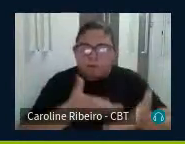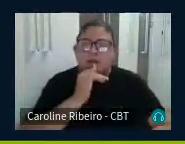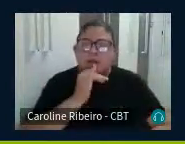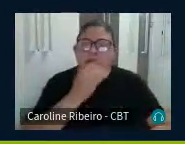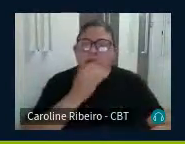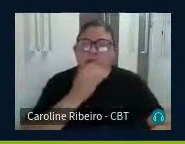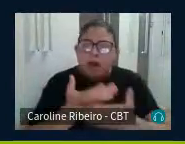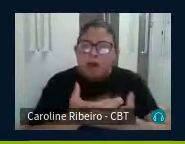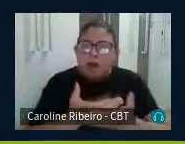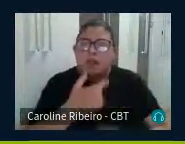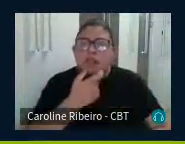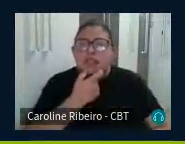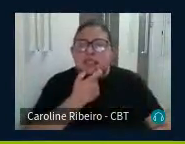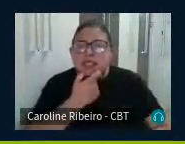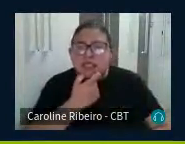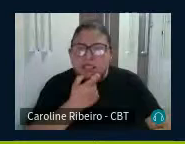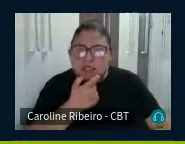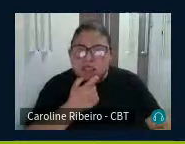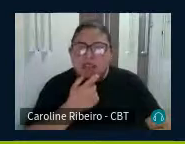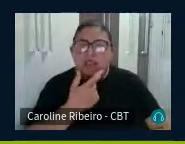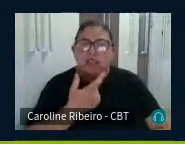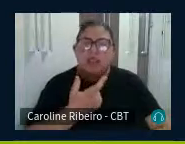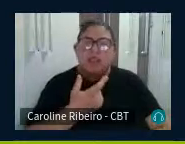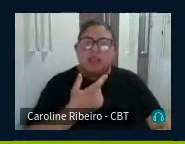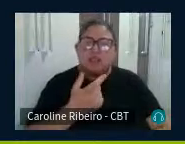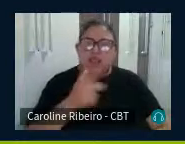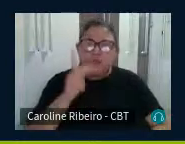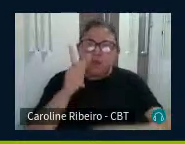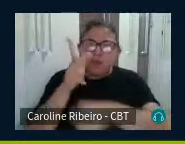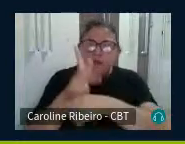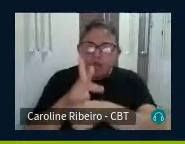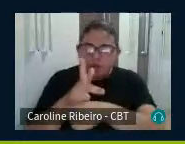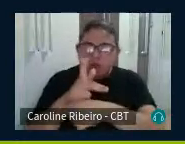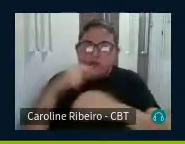inglês. A professora gravou um vídeo.